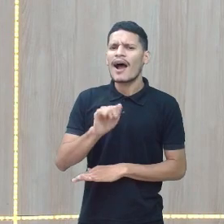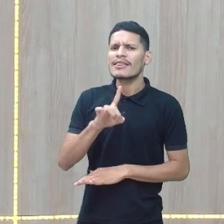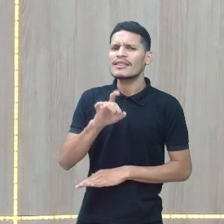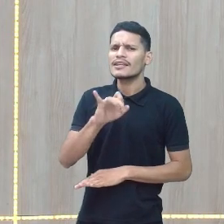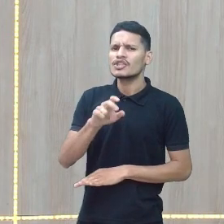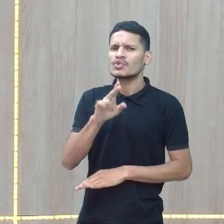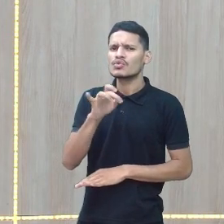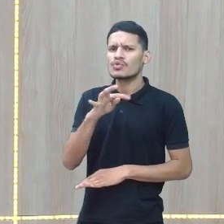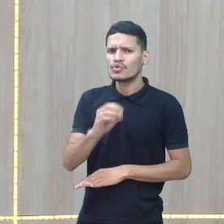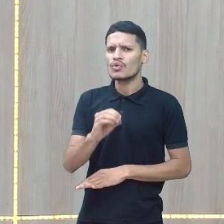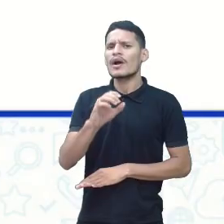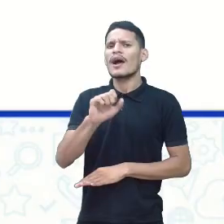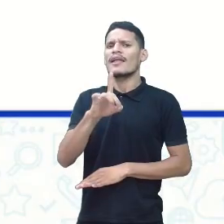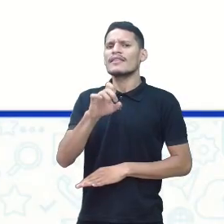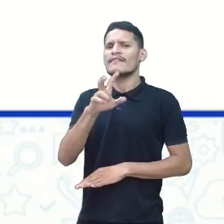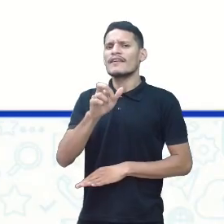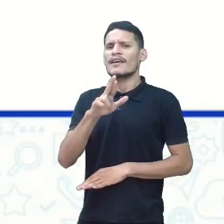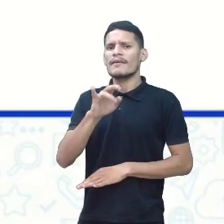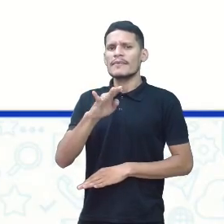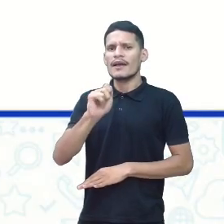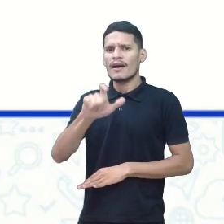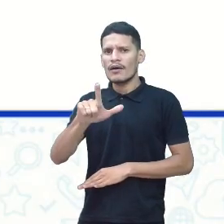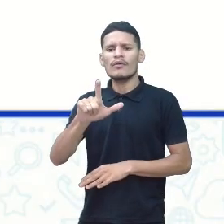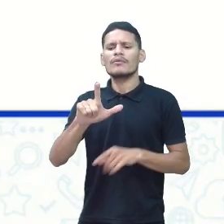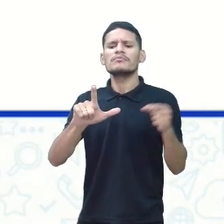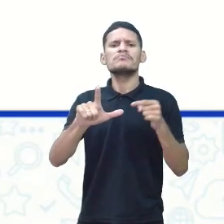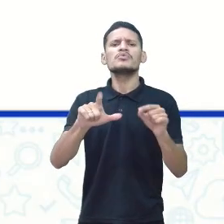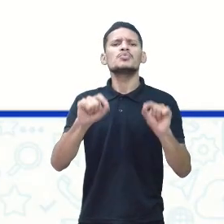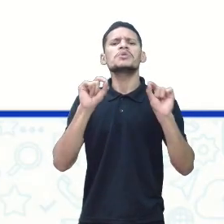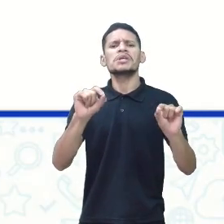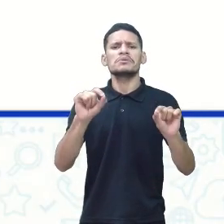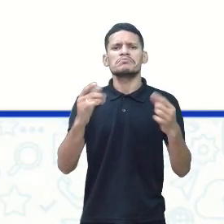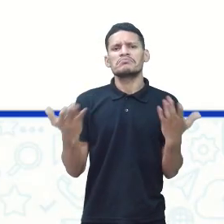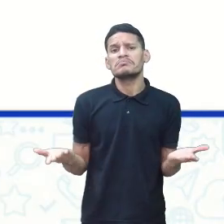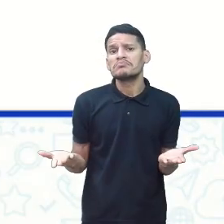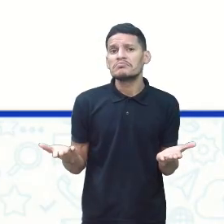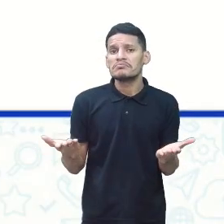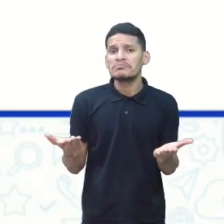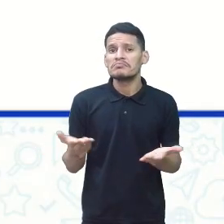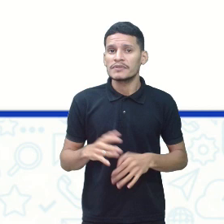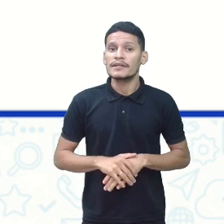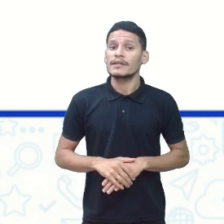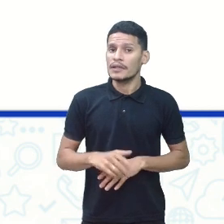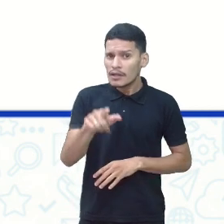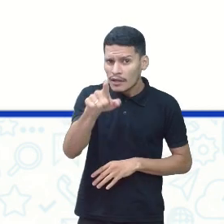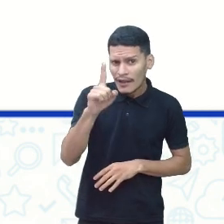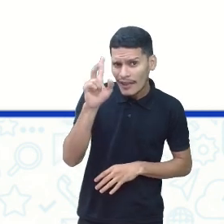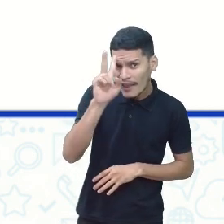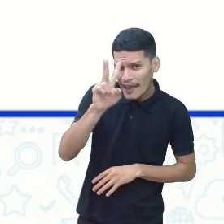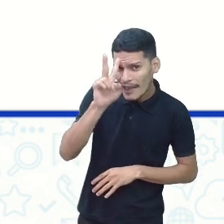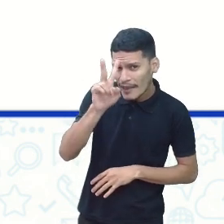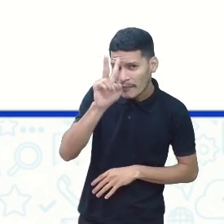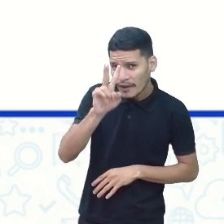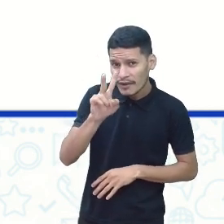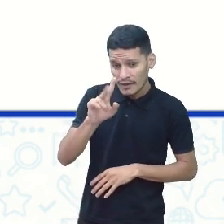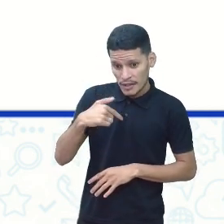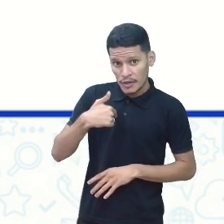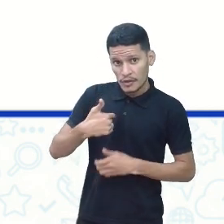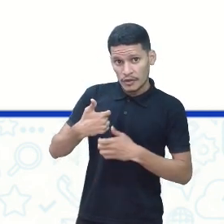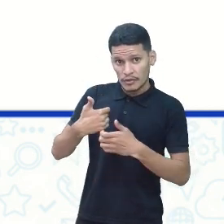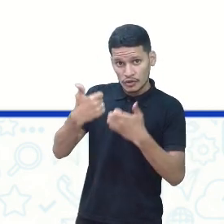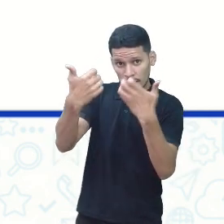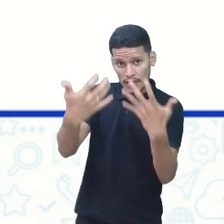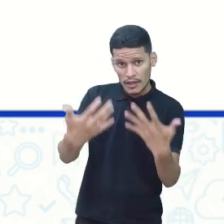adjunto adverbial? Quem são eles, não é? Lembra aí. A professora já falou